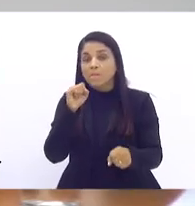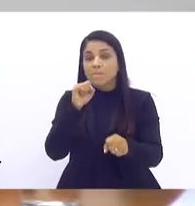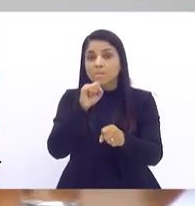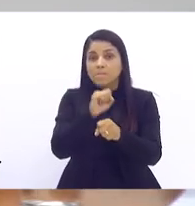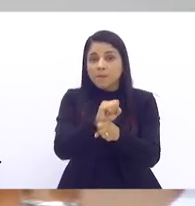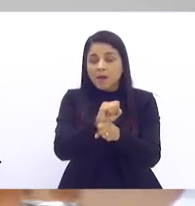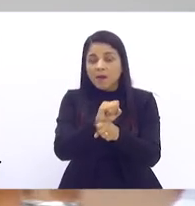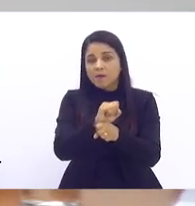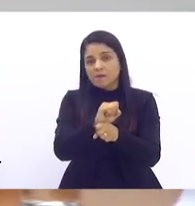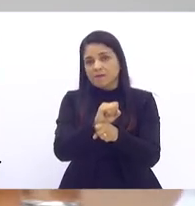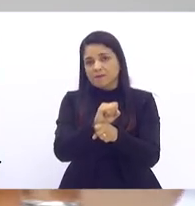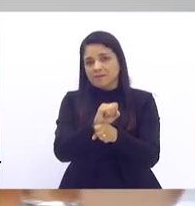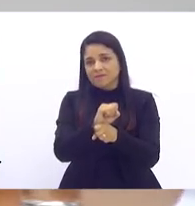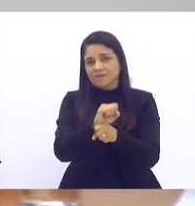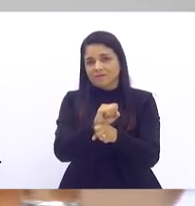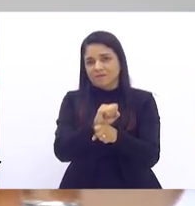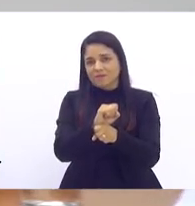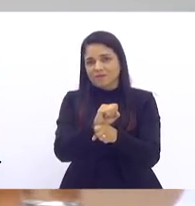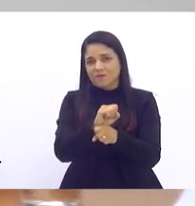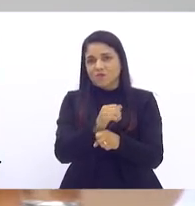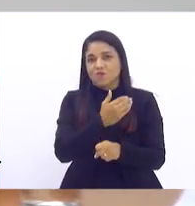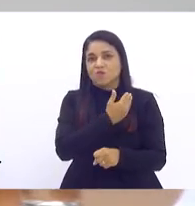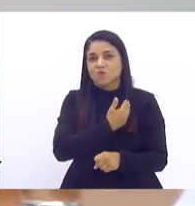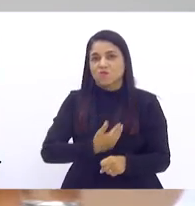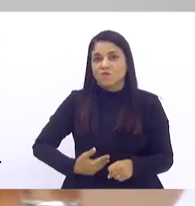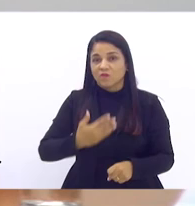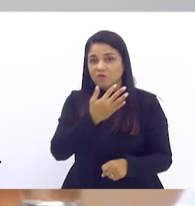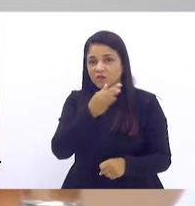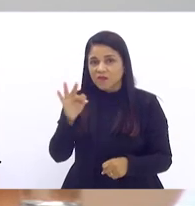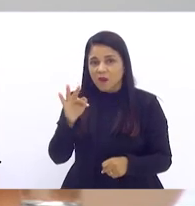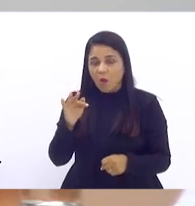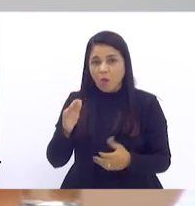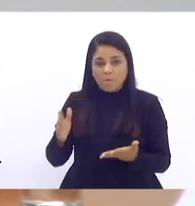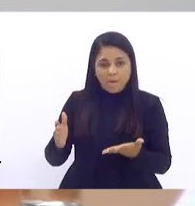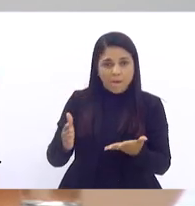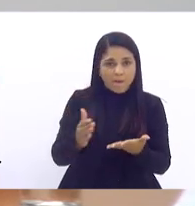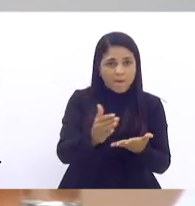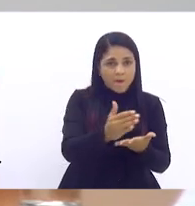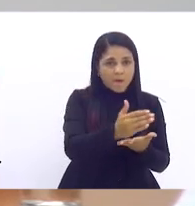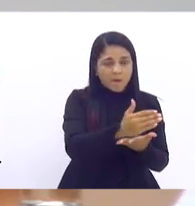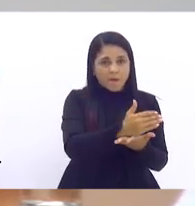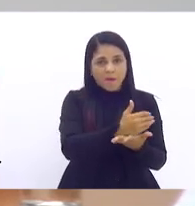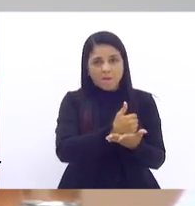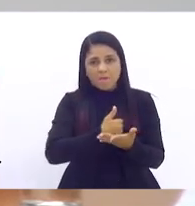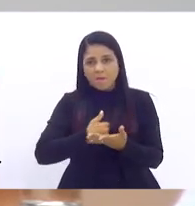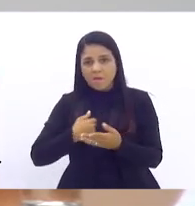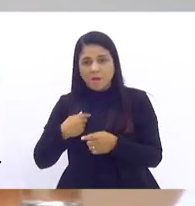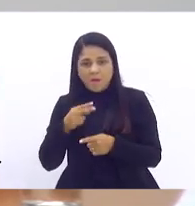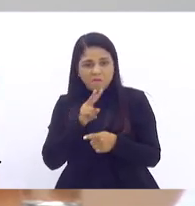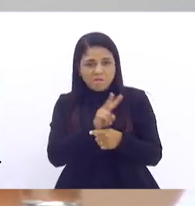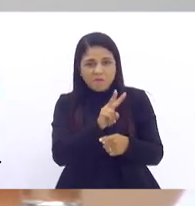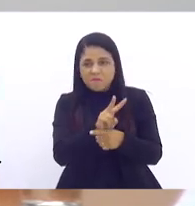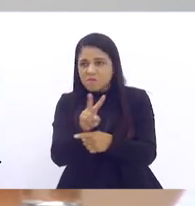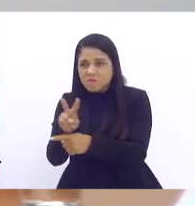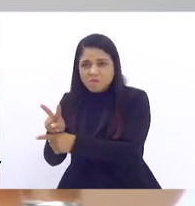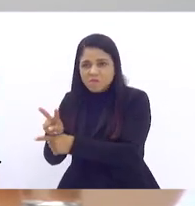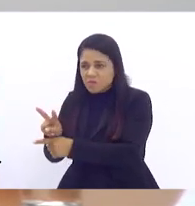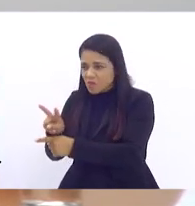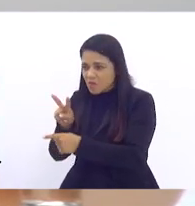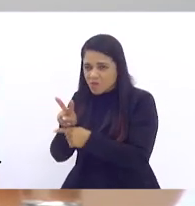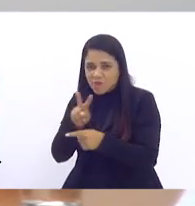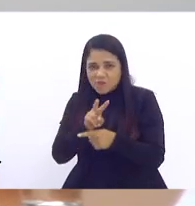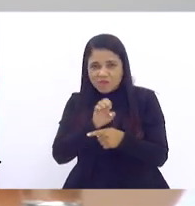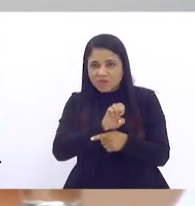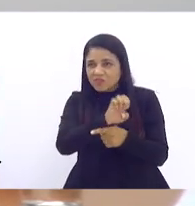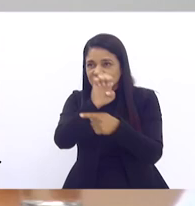arrecadatória que o governo federal tem em cima dos Estados tornando um agiota é colocado aqui foi